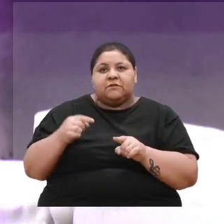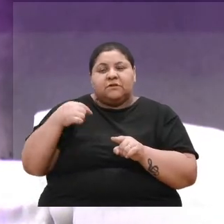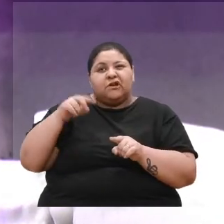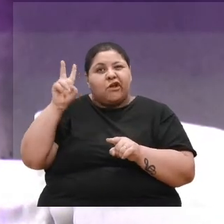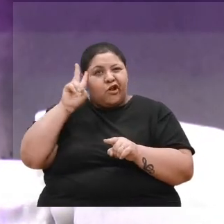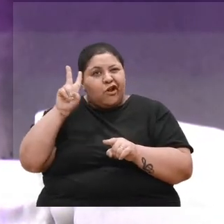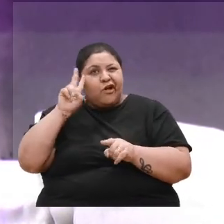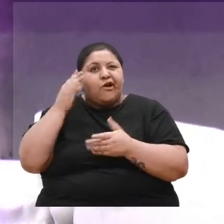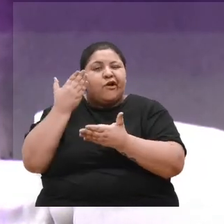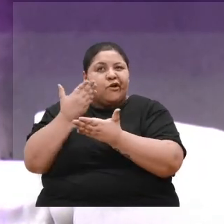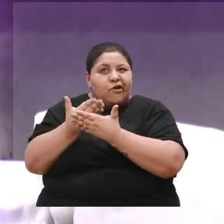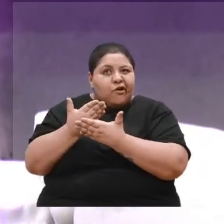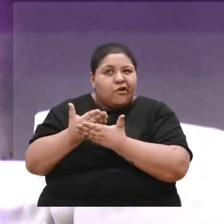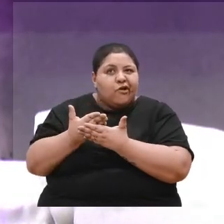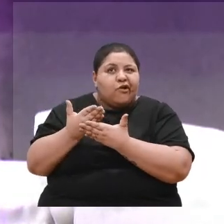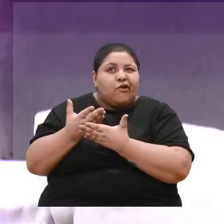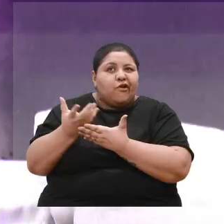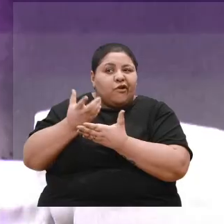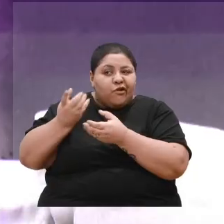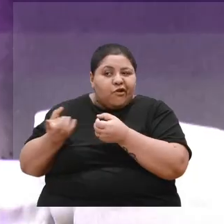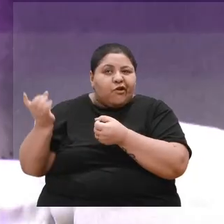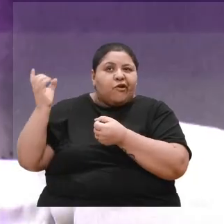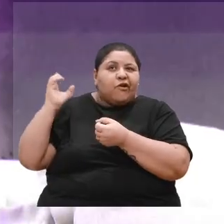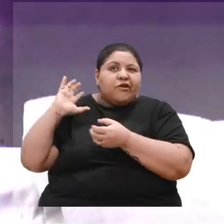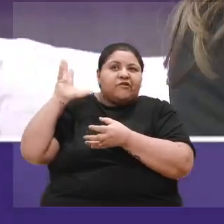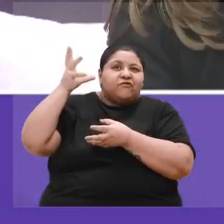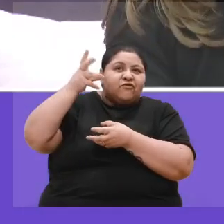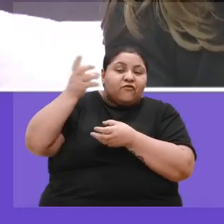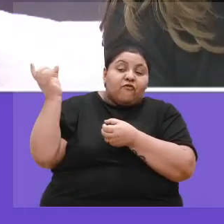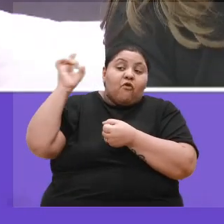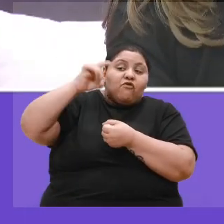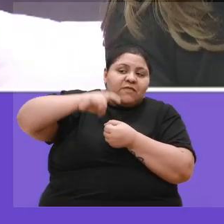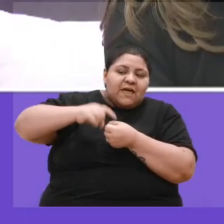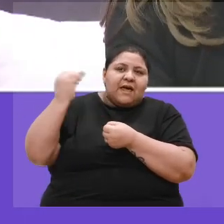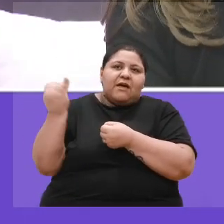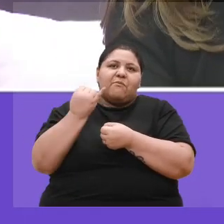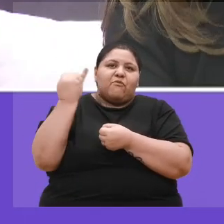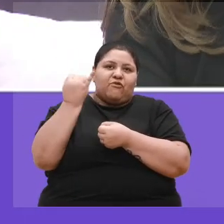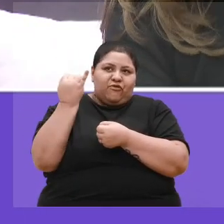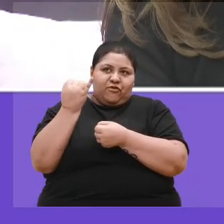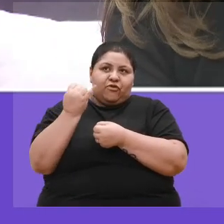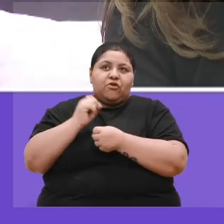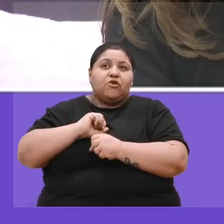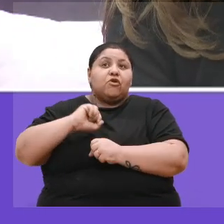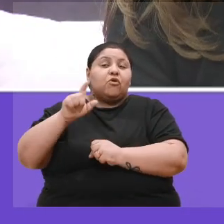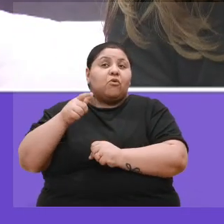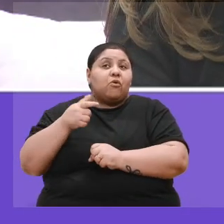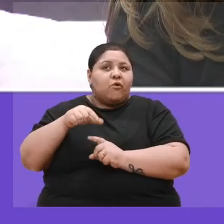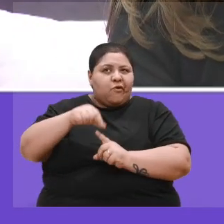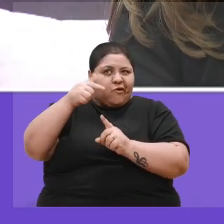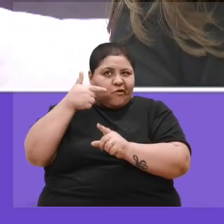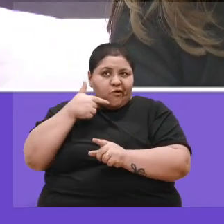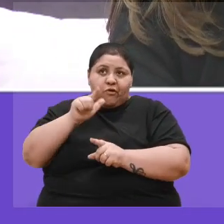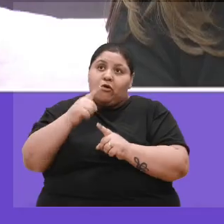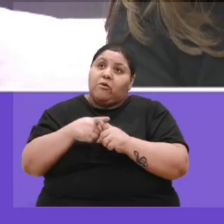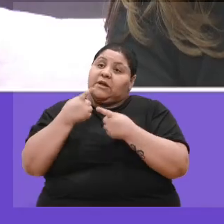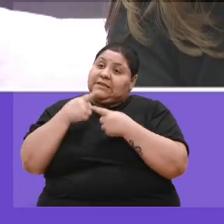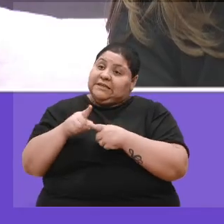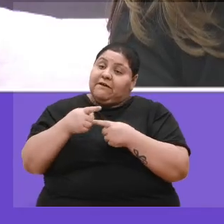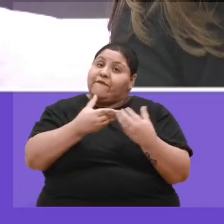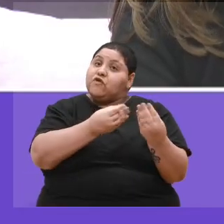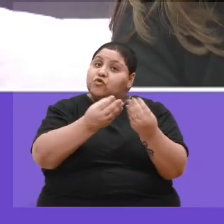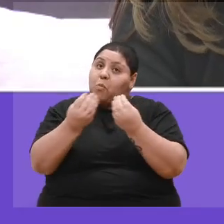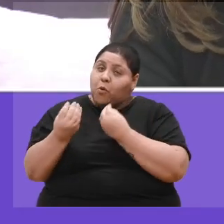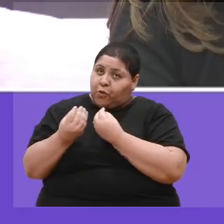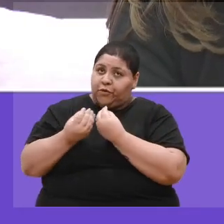justamente lendo e estudando foi que se quis retomar a importância dela e trazer. E quais as principais conquistas, porque desafios já vi que foram